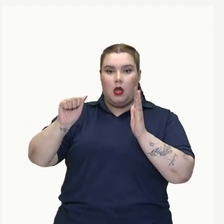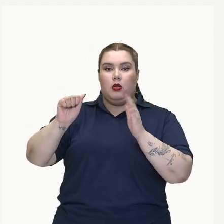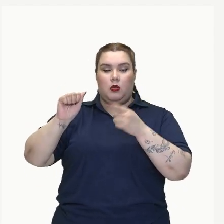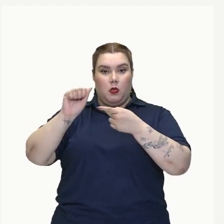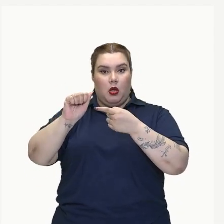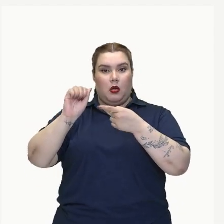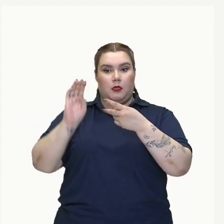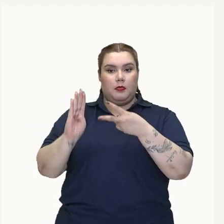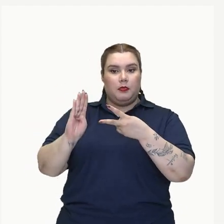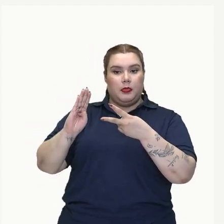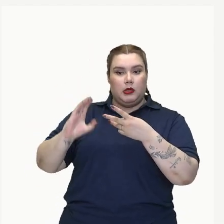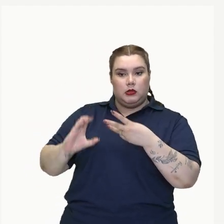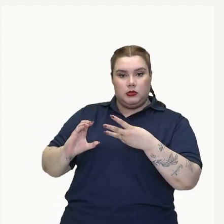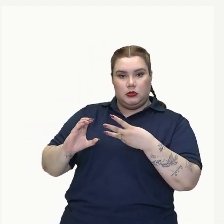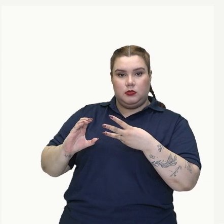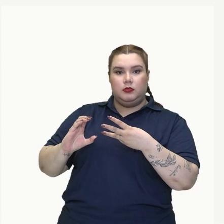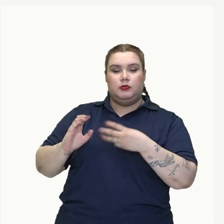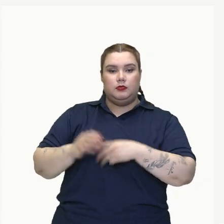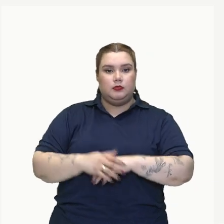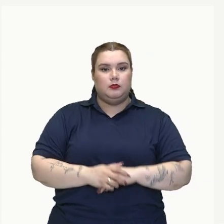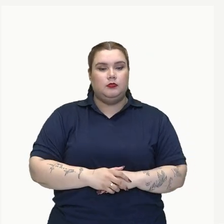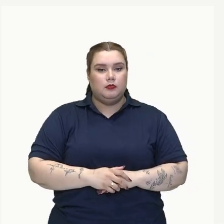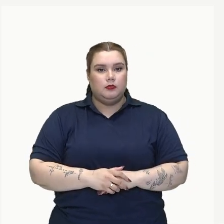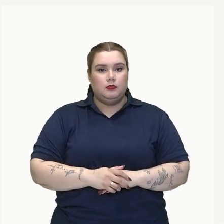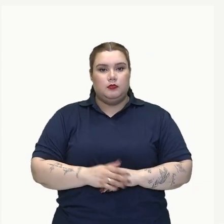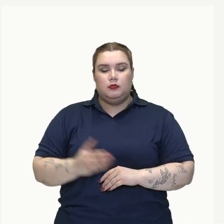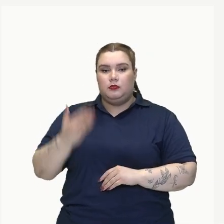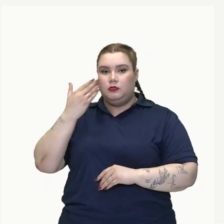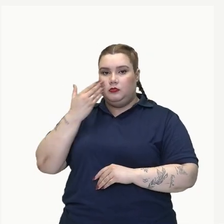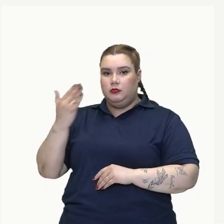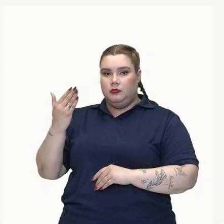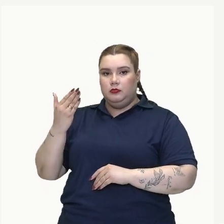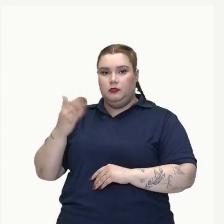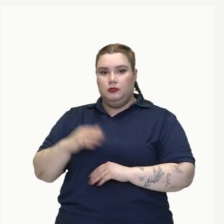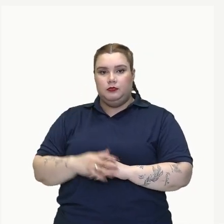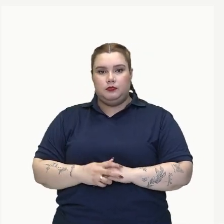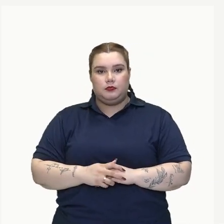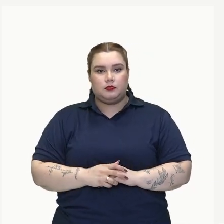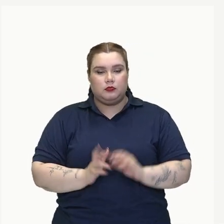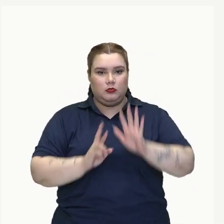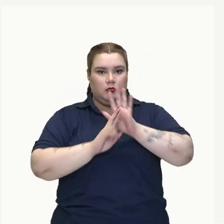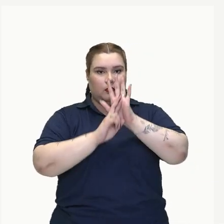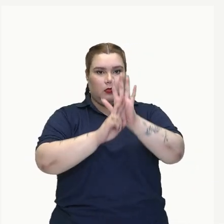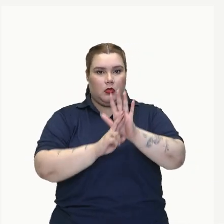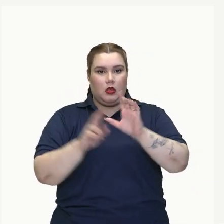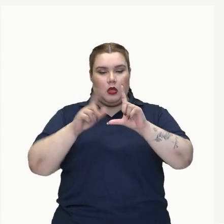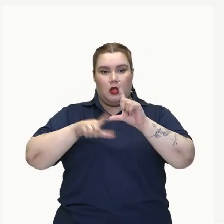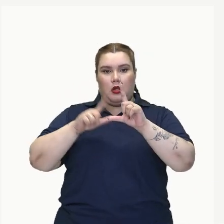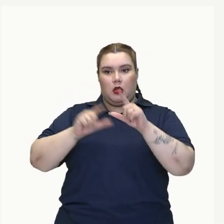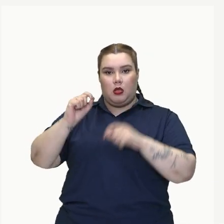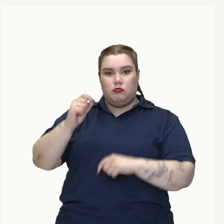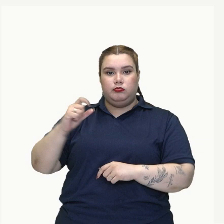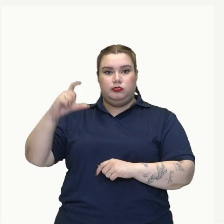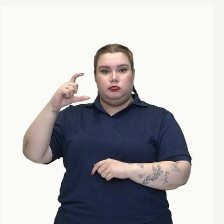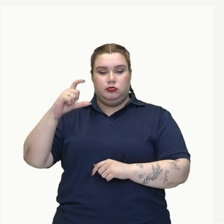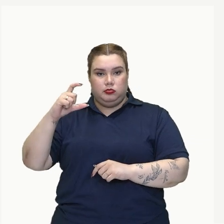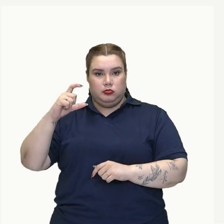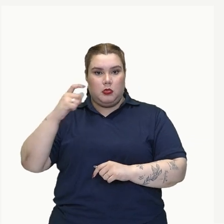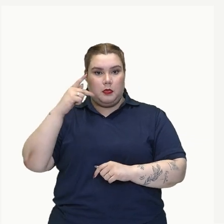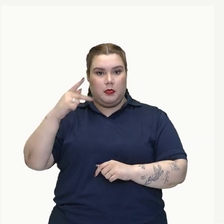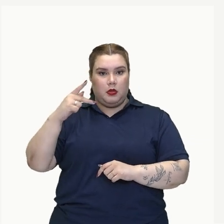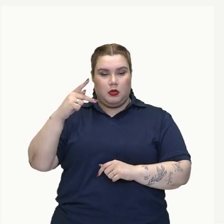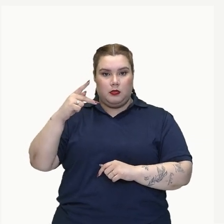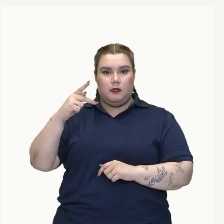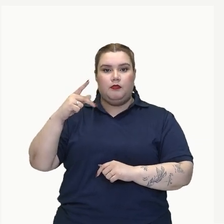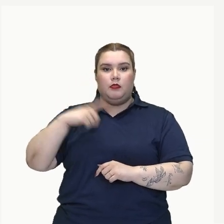né? Não custa lembrar que o ponto tem que ser representado por uma letra maiúscula, tá? Ele